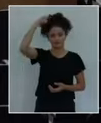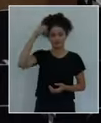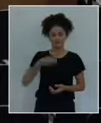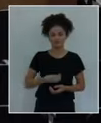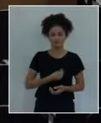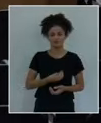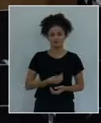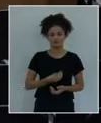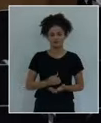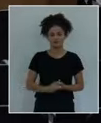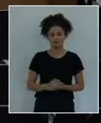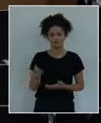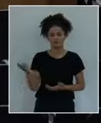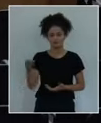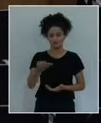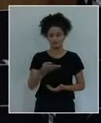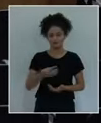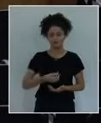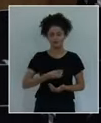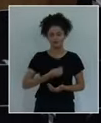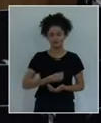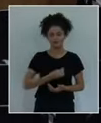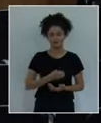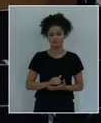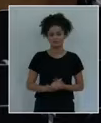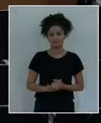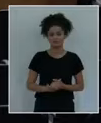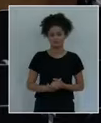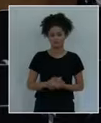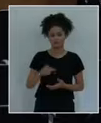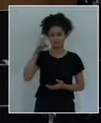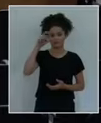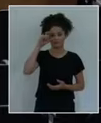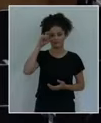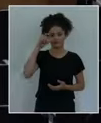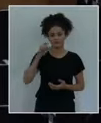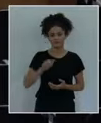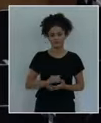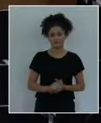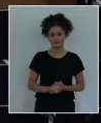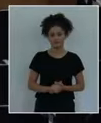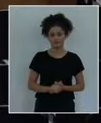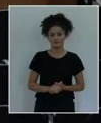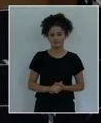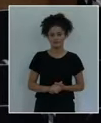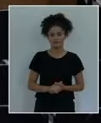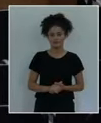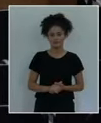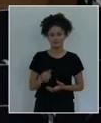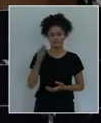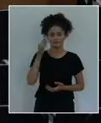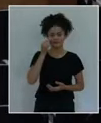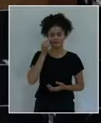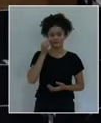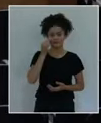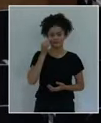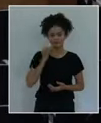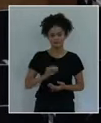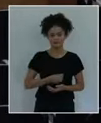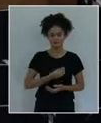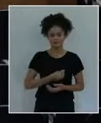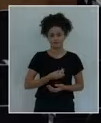Presente. Juscelino da Silva Machado. Presente. Leonardo Nascimento Moreira. Presente. Raimunda da Conceição